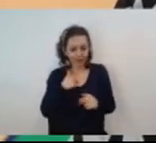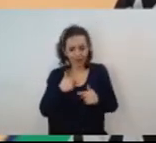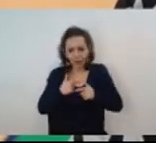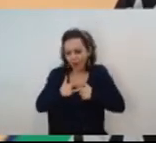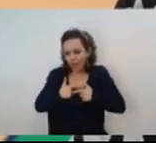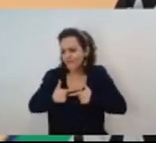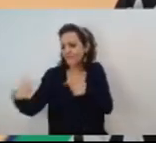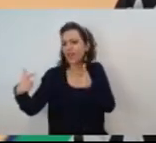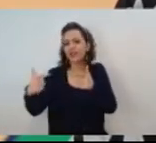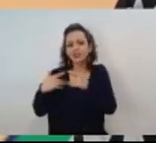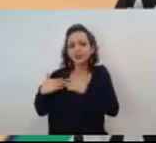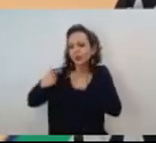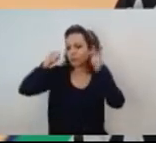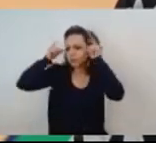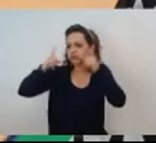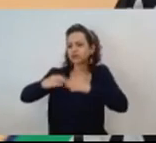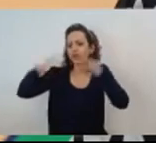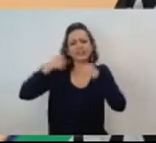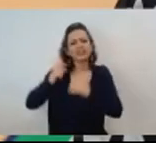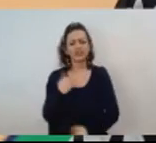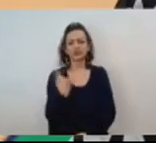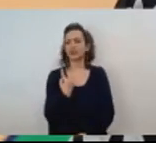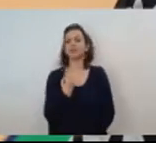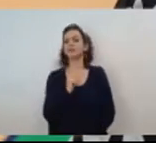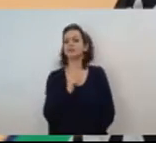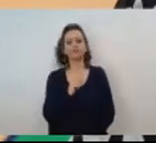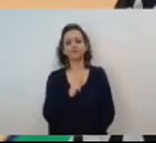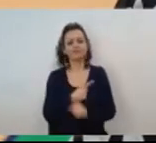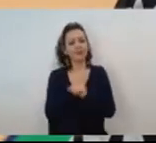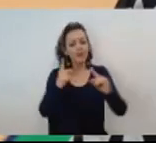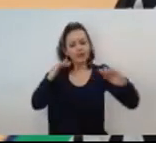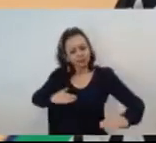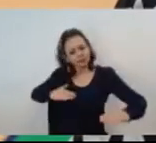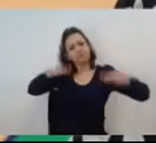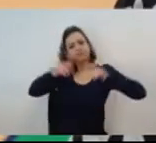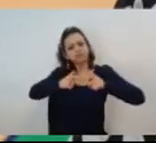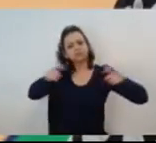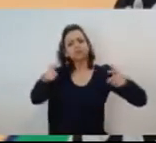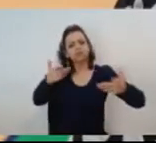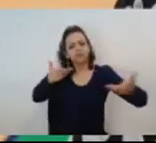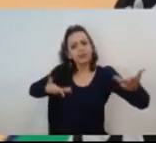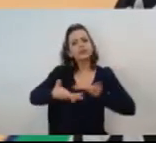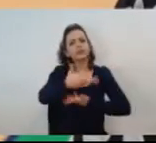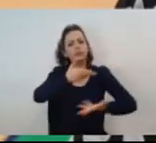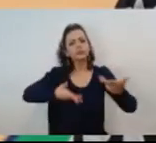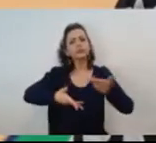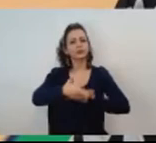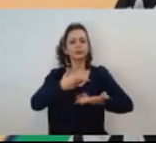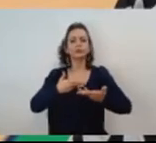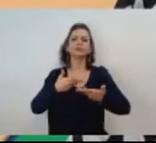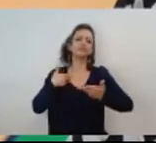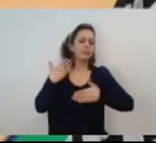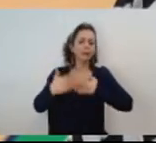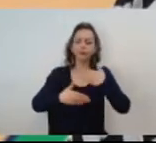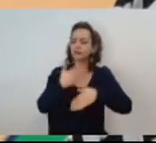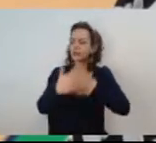erra junto também mais um ajudando o outro nesse Progresso continua a e o programa ele tem me